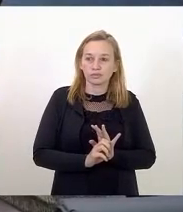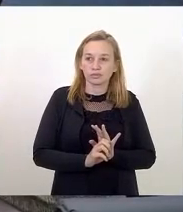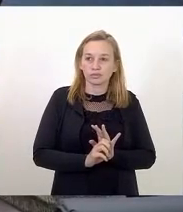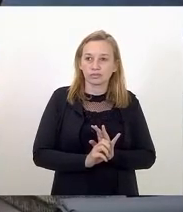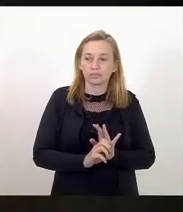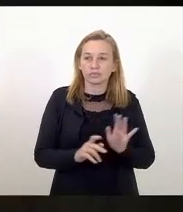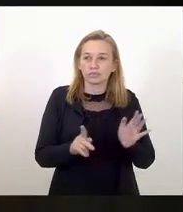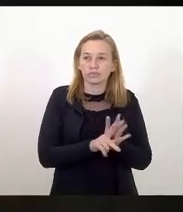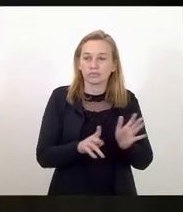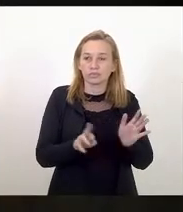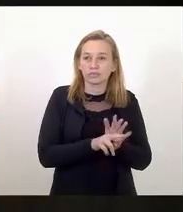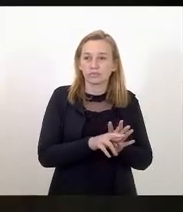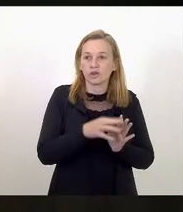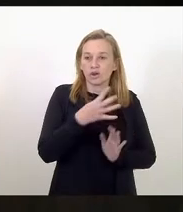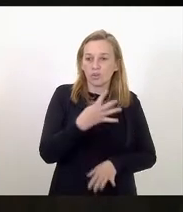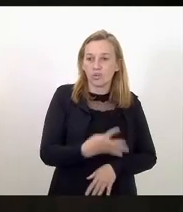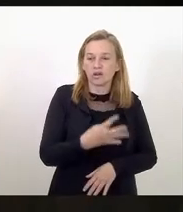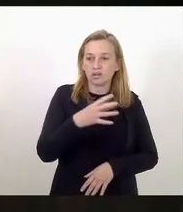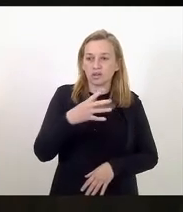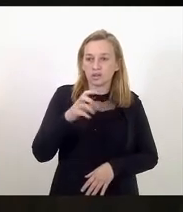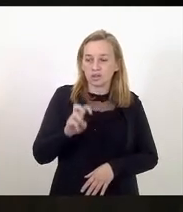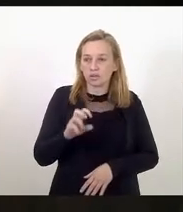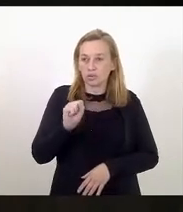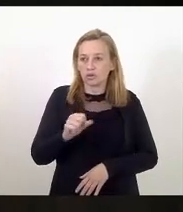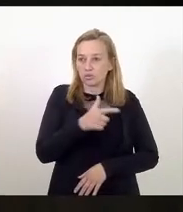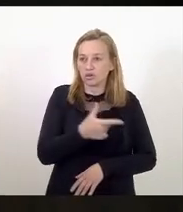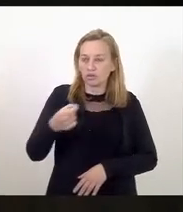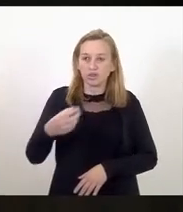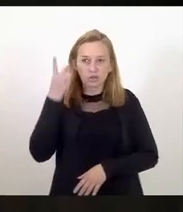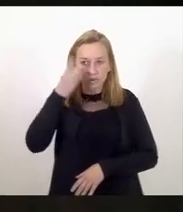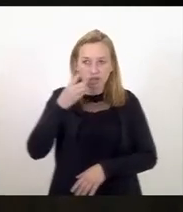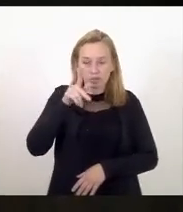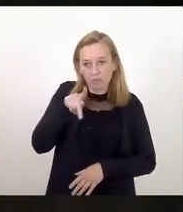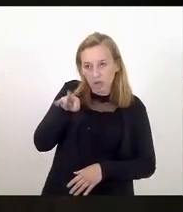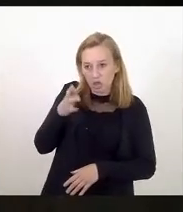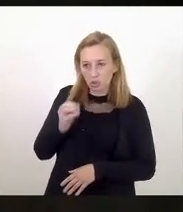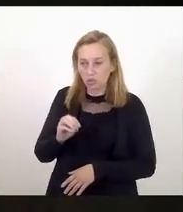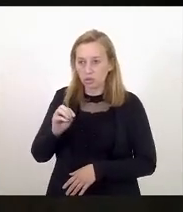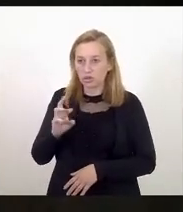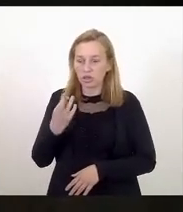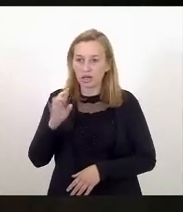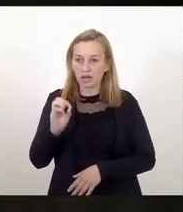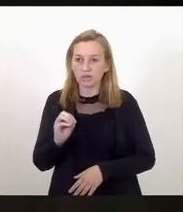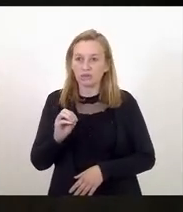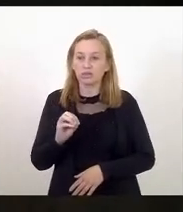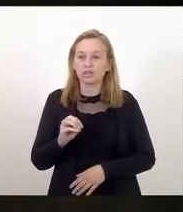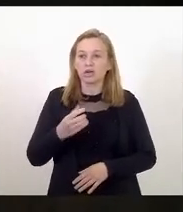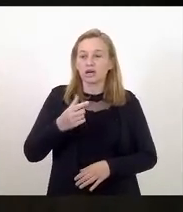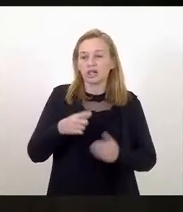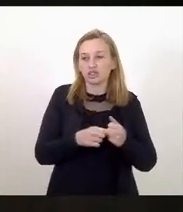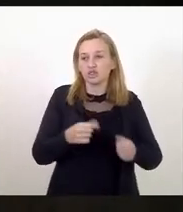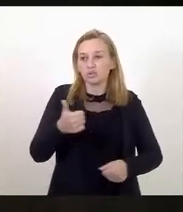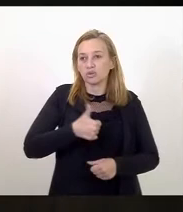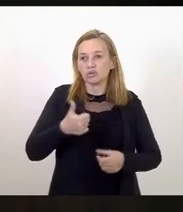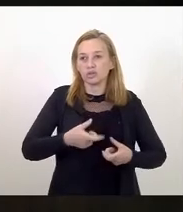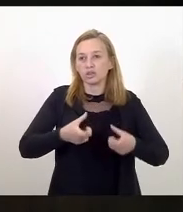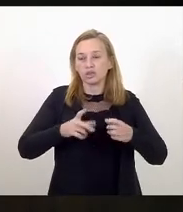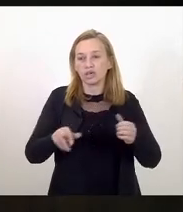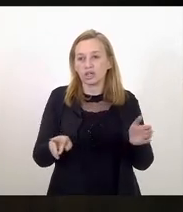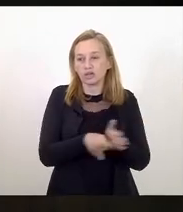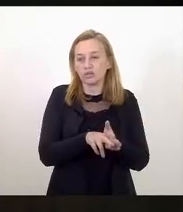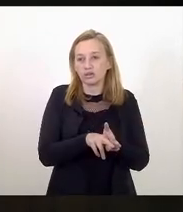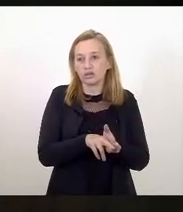Projeto de Resolução 458-2020 de autoria do deputado Pedro Ricardo que modifica o parágrafo segundo o artigo primeiro da Resolução